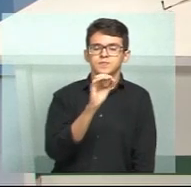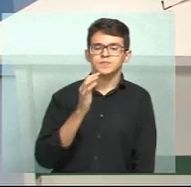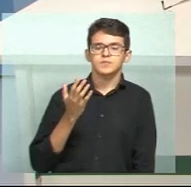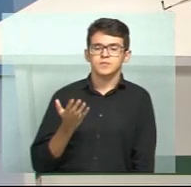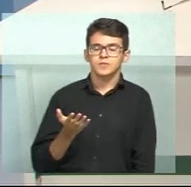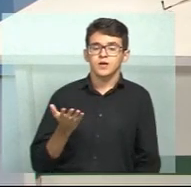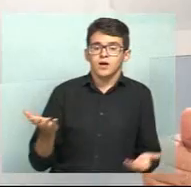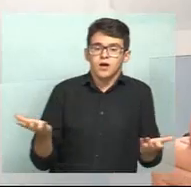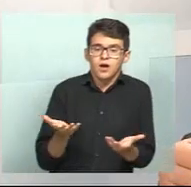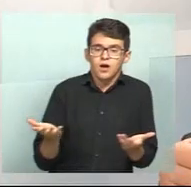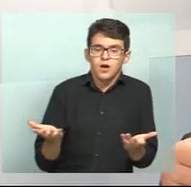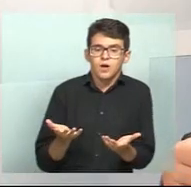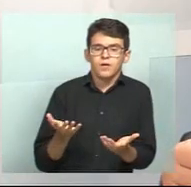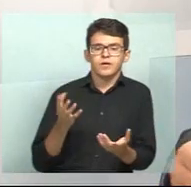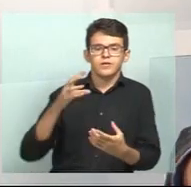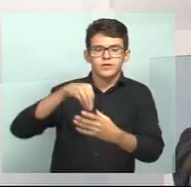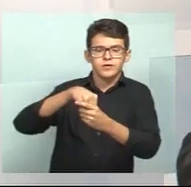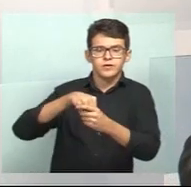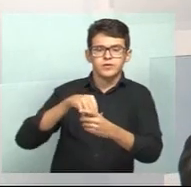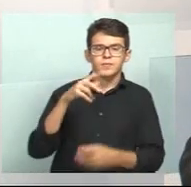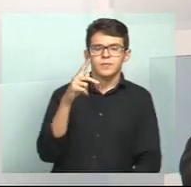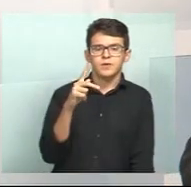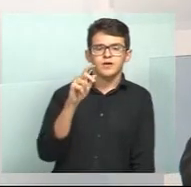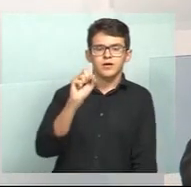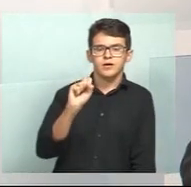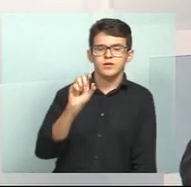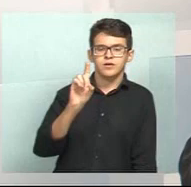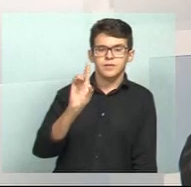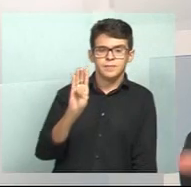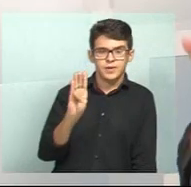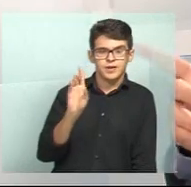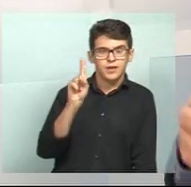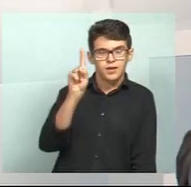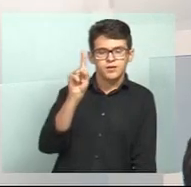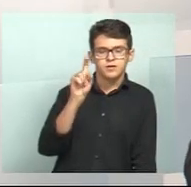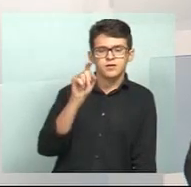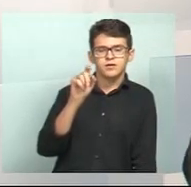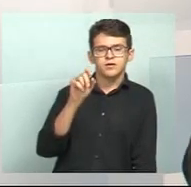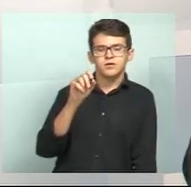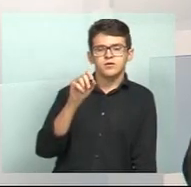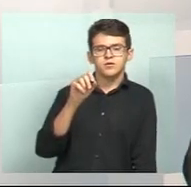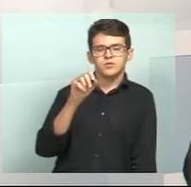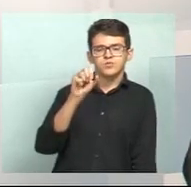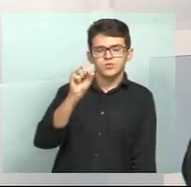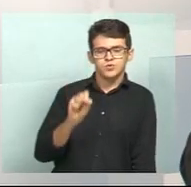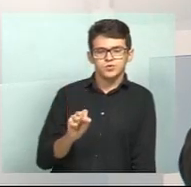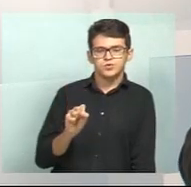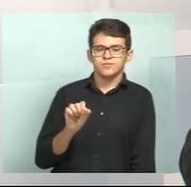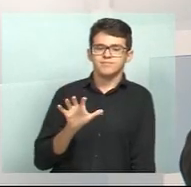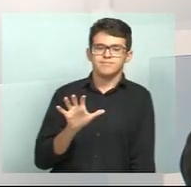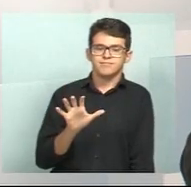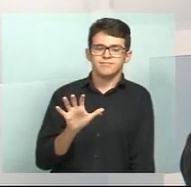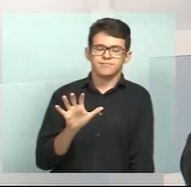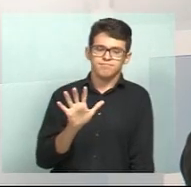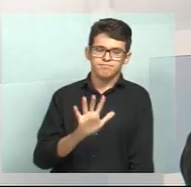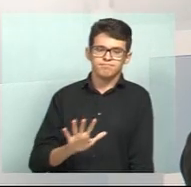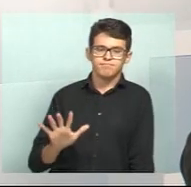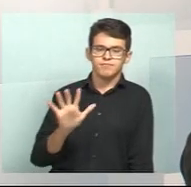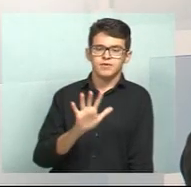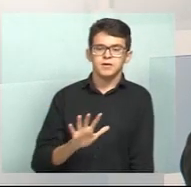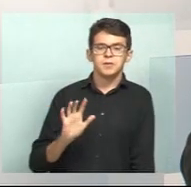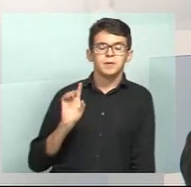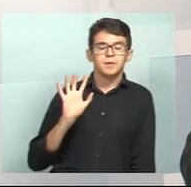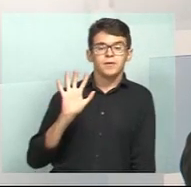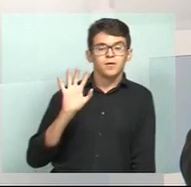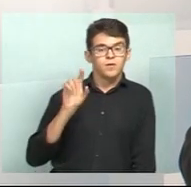um espaço do PSDB lá na região sul. Coisa que o Bolsonaro tem mais dificuldade de ocupar lá, alguns eleitores